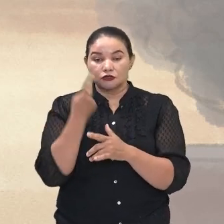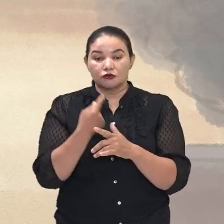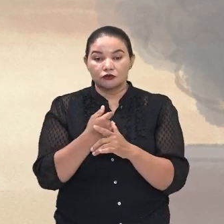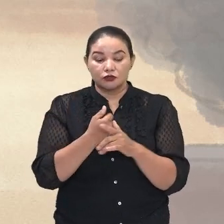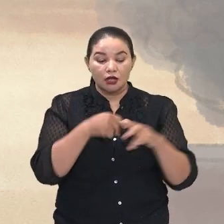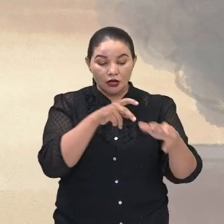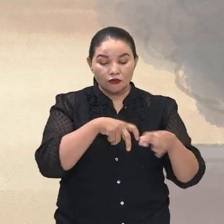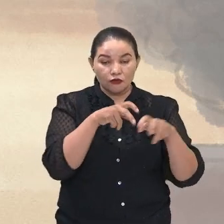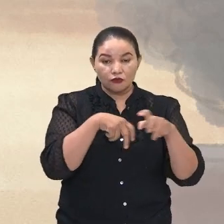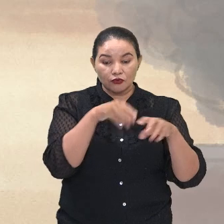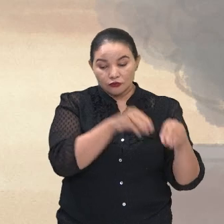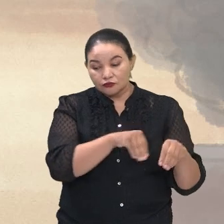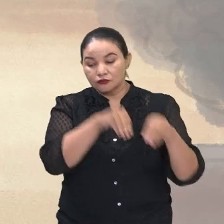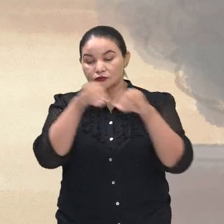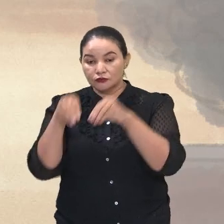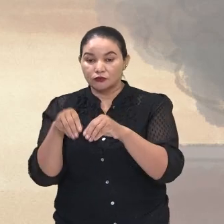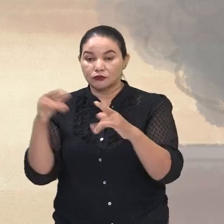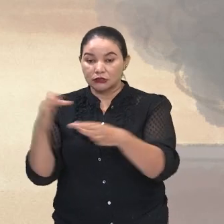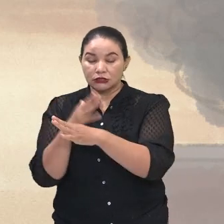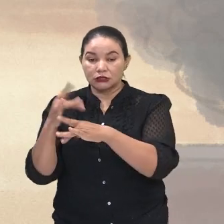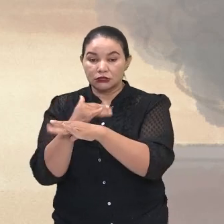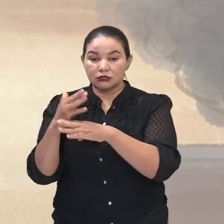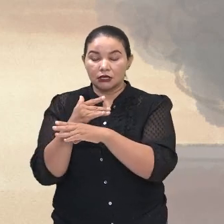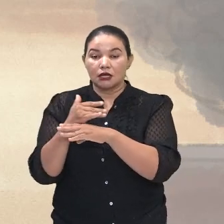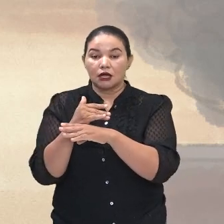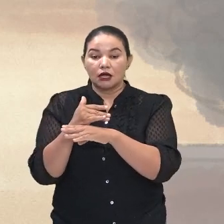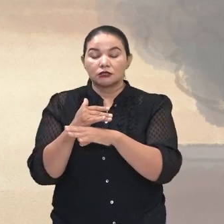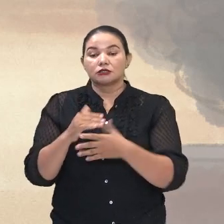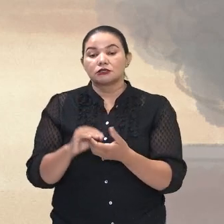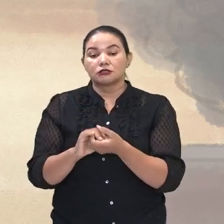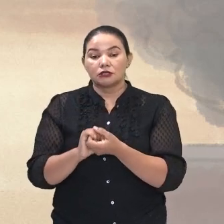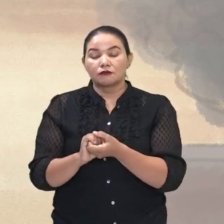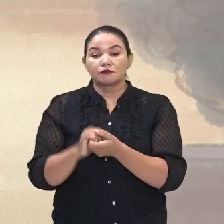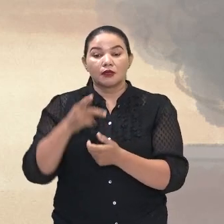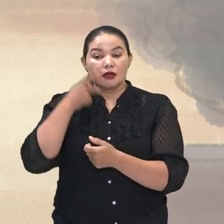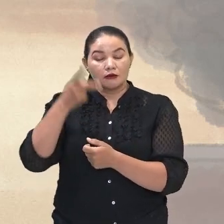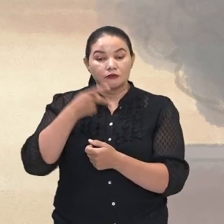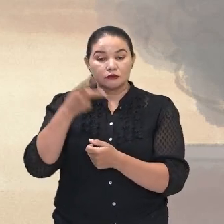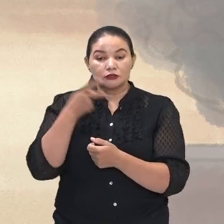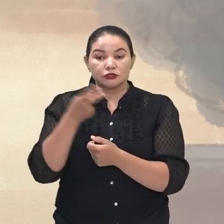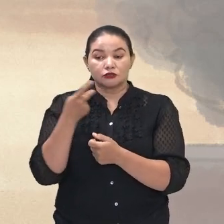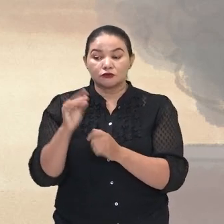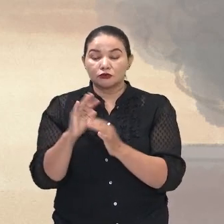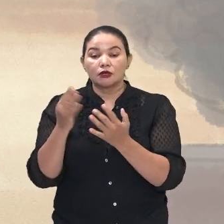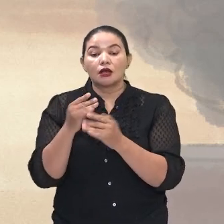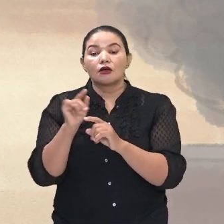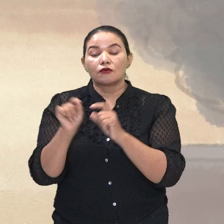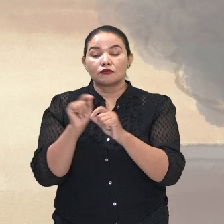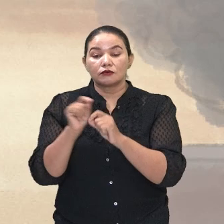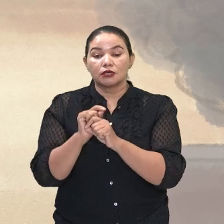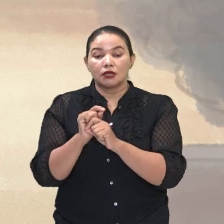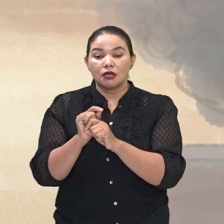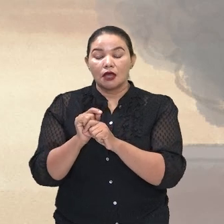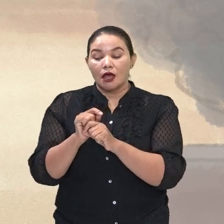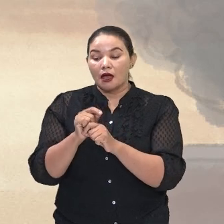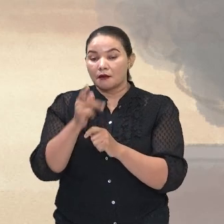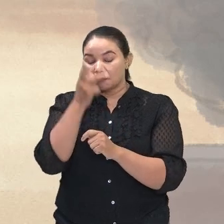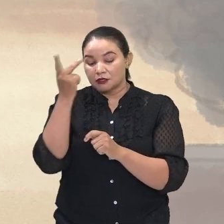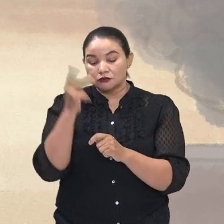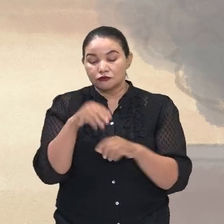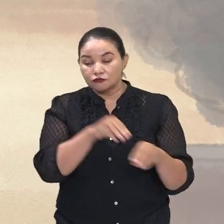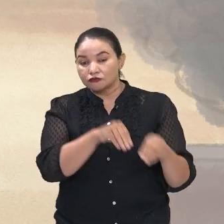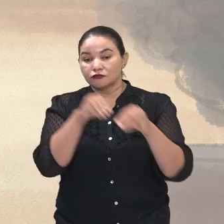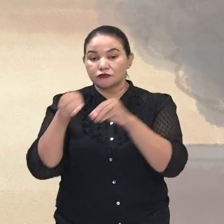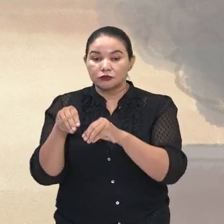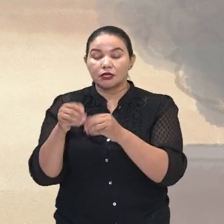medida em que chegam na cidade, por conta da política dos cercamentos, essas pessoas se dirigem às cidades em busca